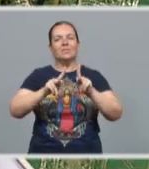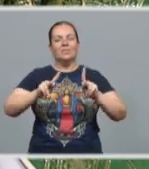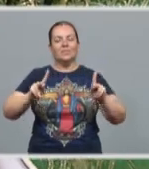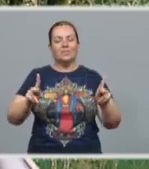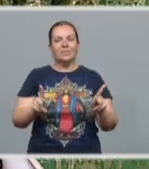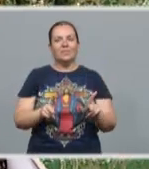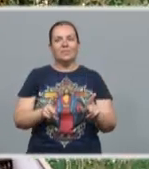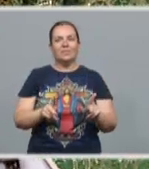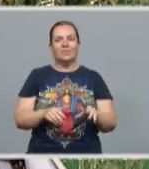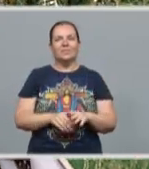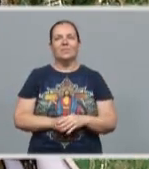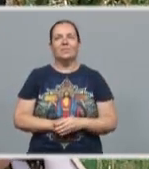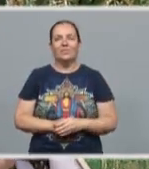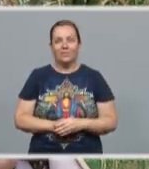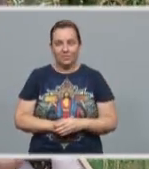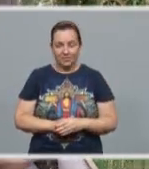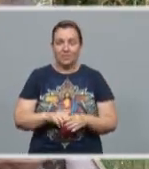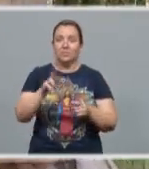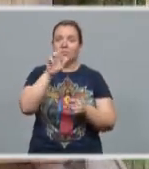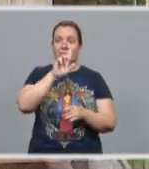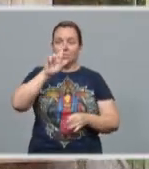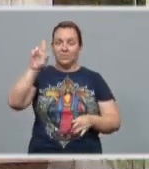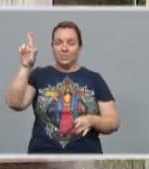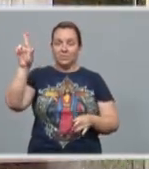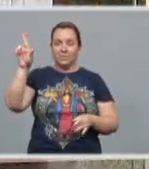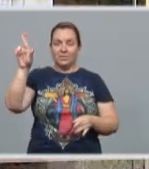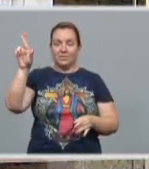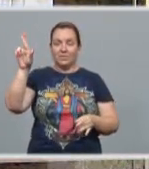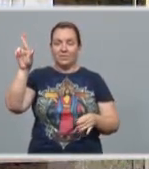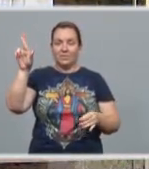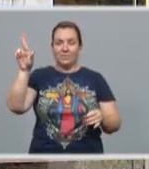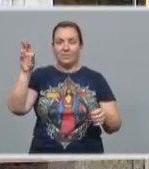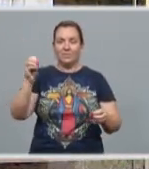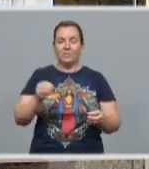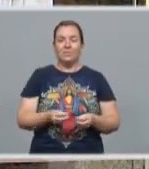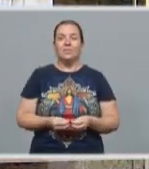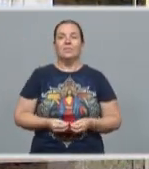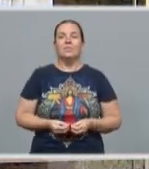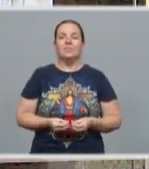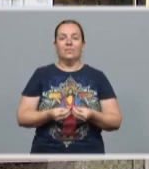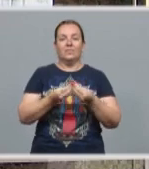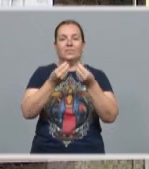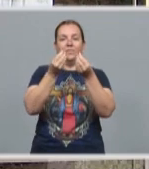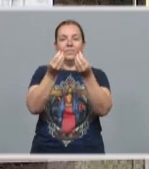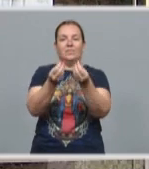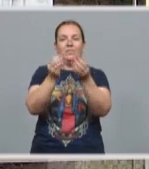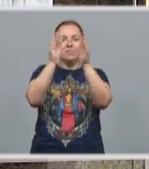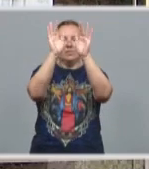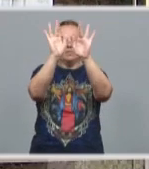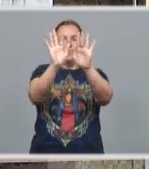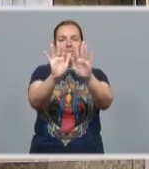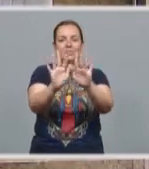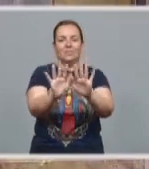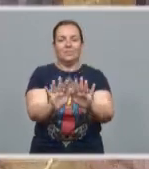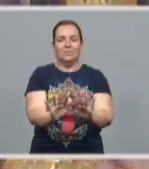paz, que o Senhor vos